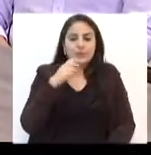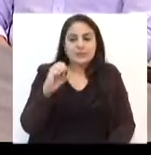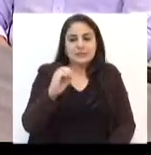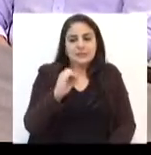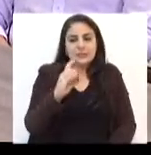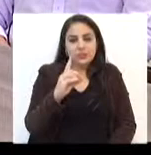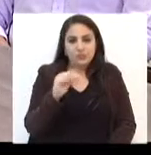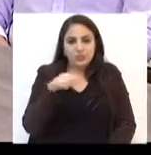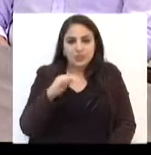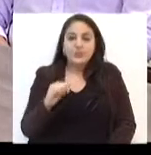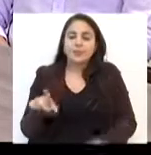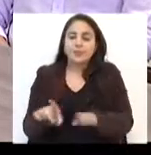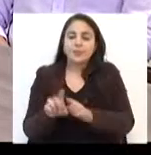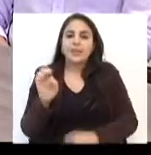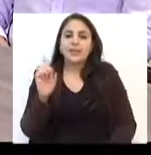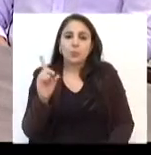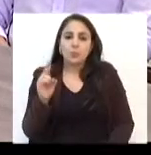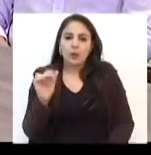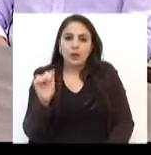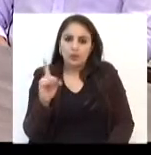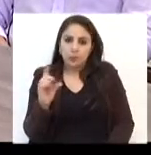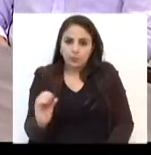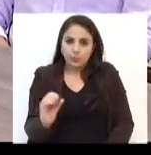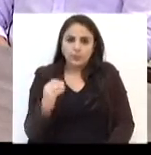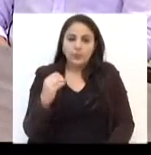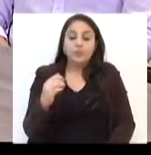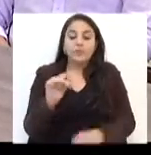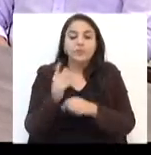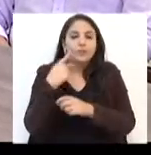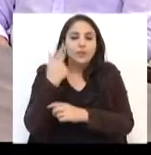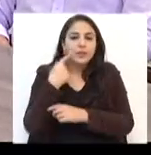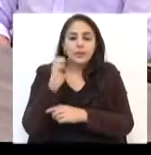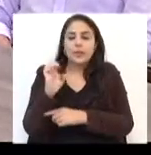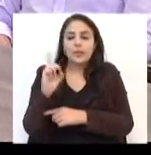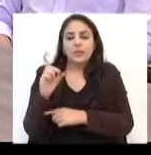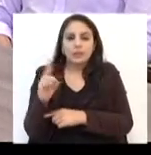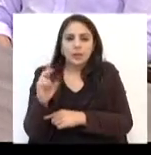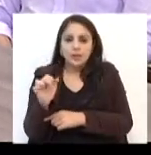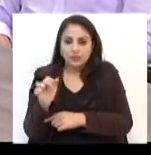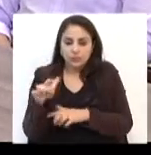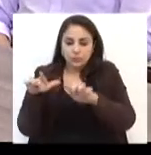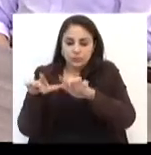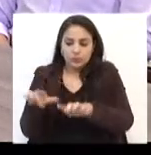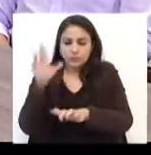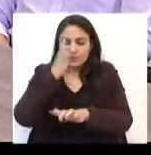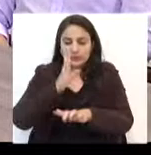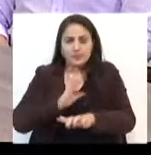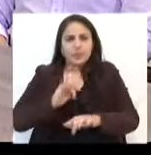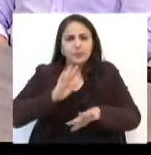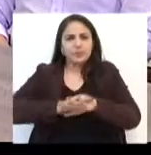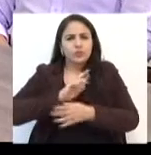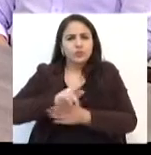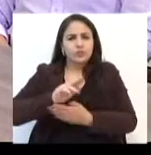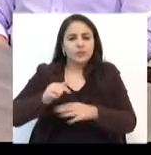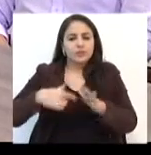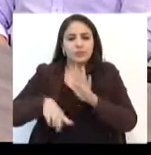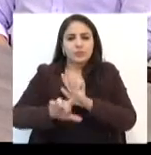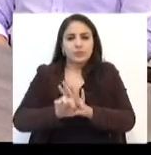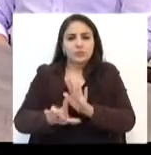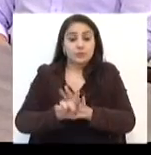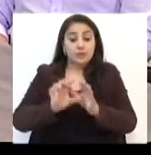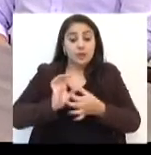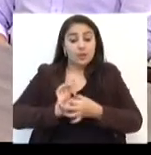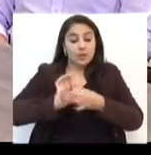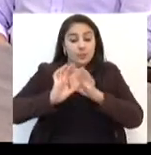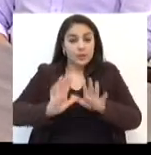vereadores Sidney Ávila e Eduardo Pelicioli. Vereador Eduardo, a Constituição brasileira e outras legislações, elas